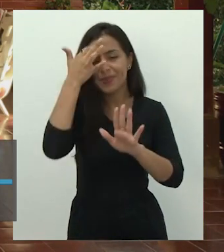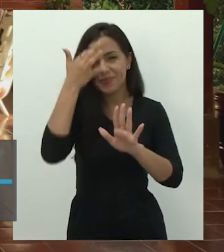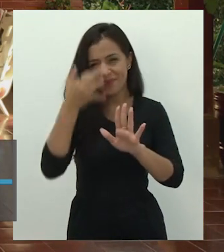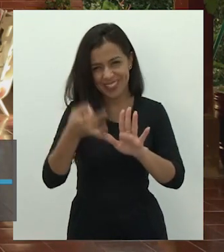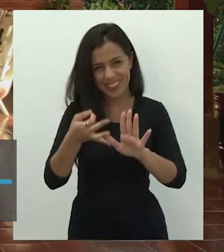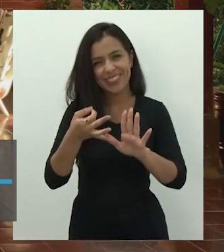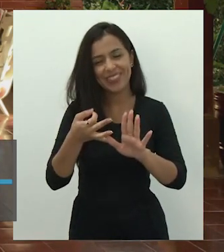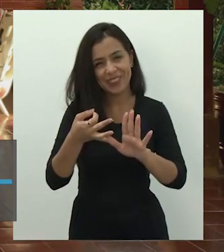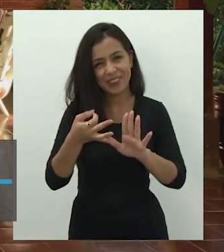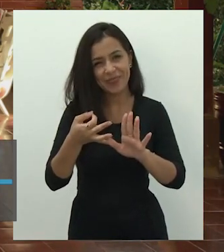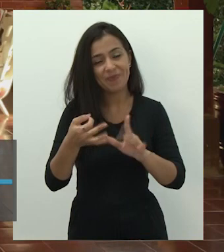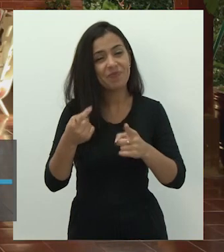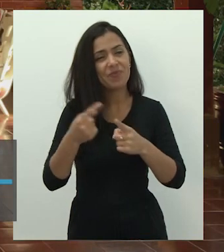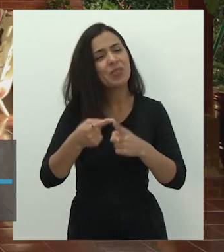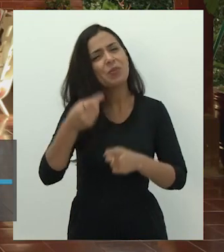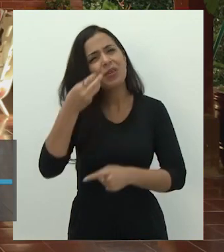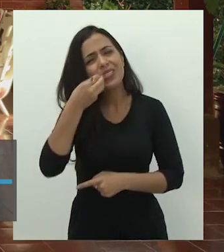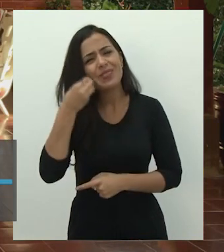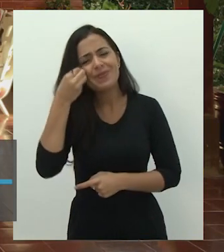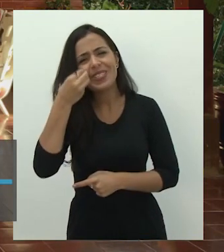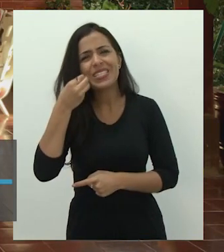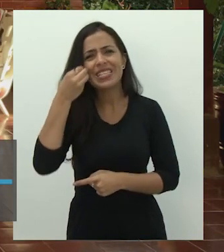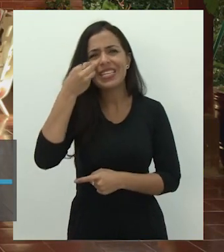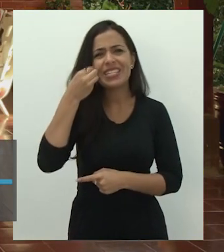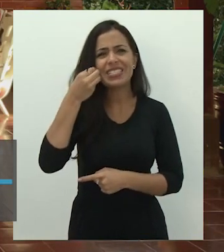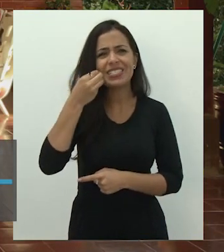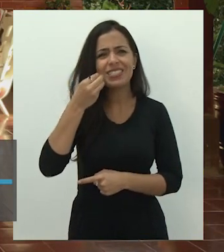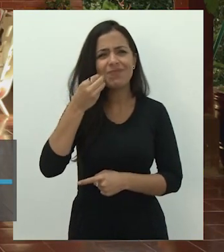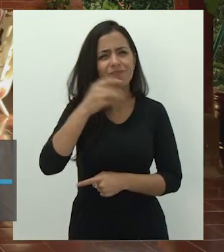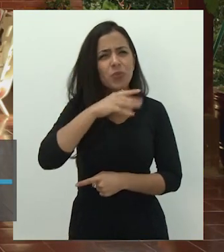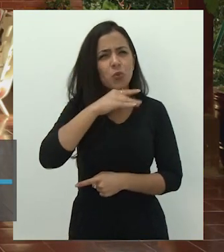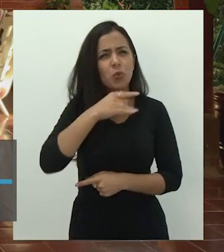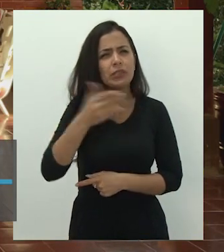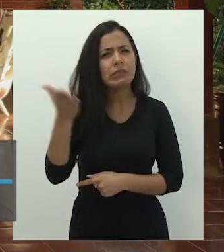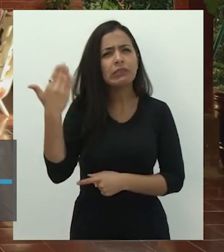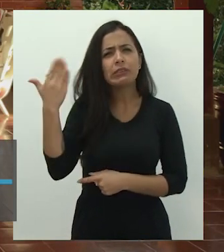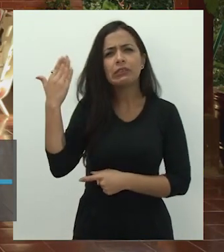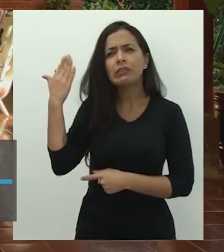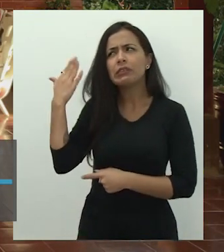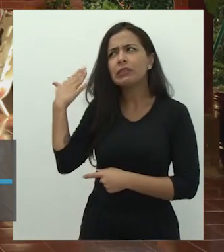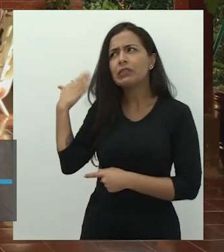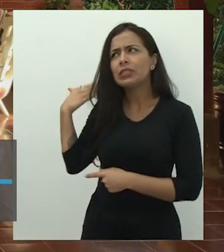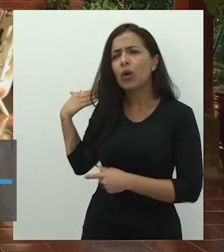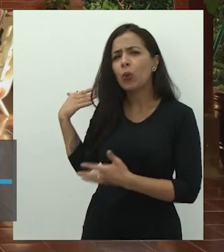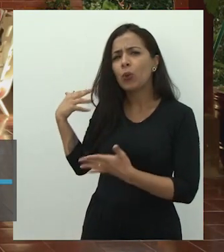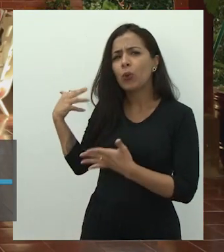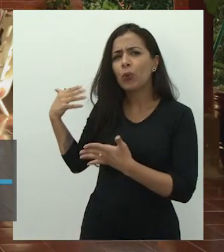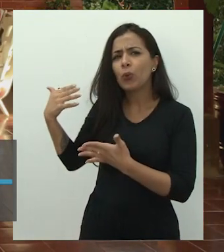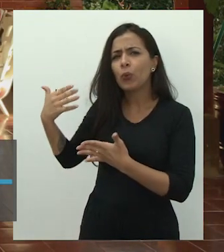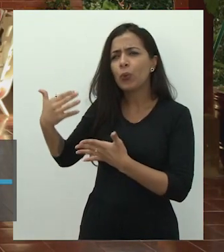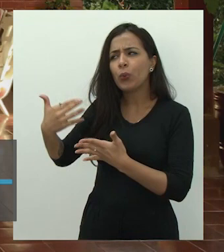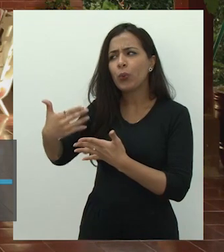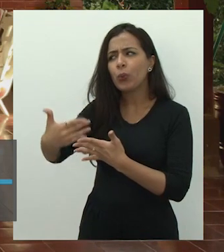Certamente, uma experiência ruim com matemática durante sua trajetória escolar. Mas